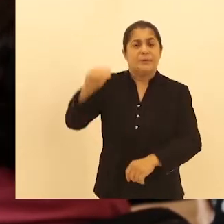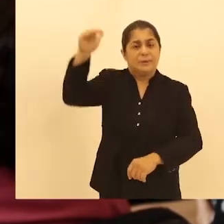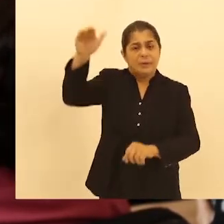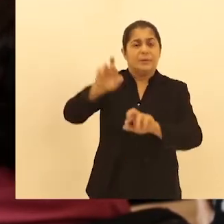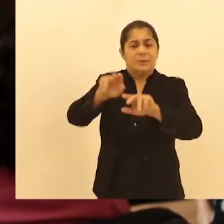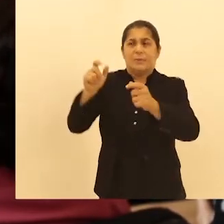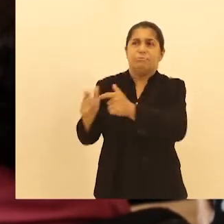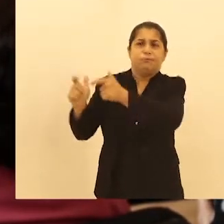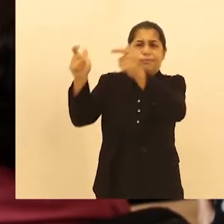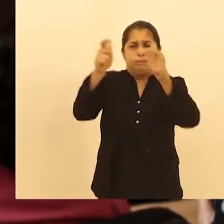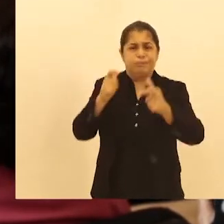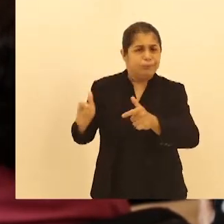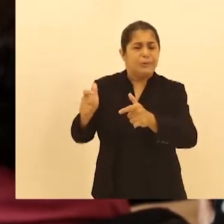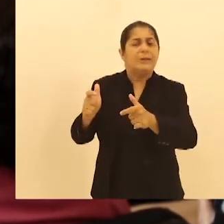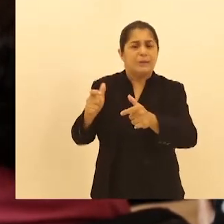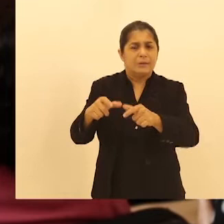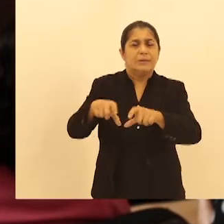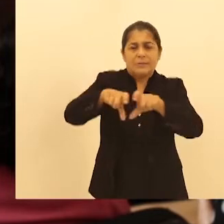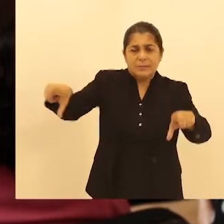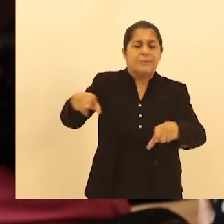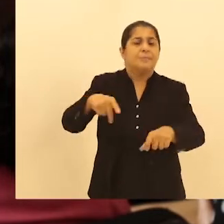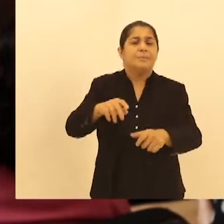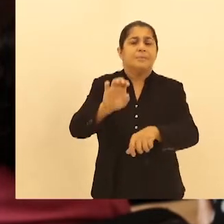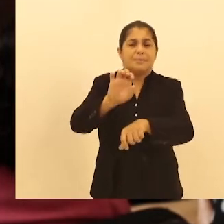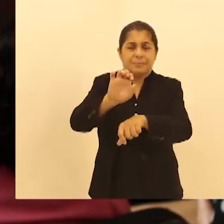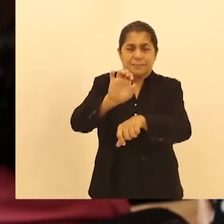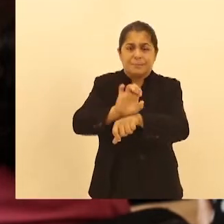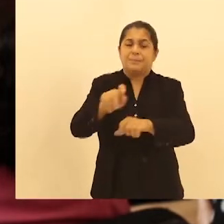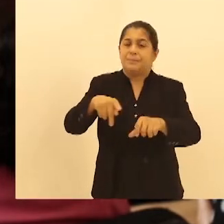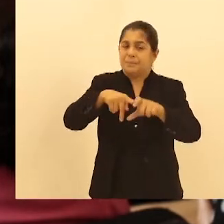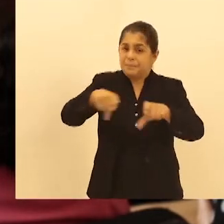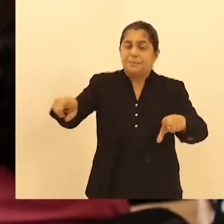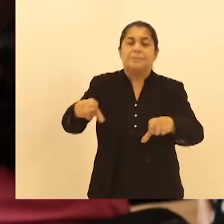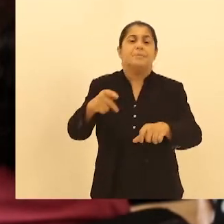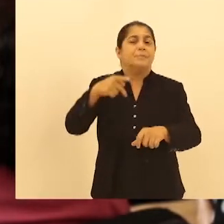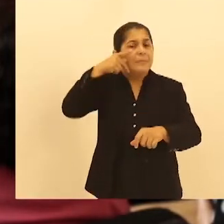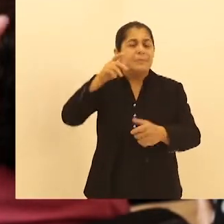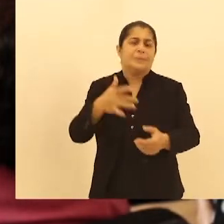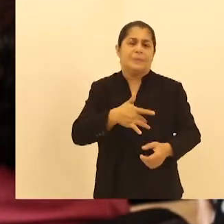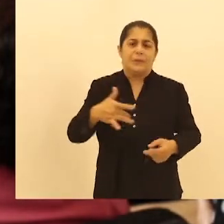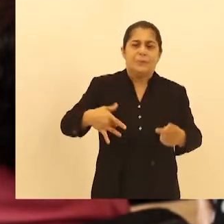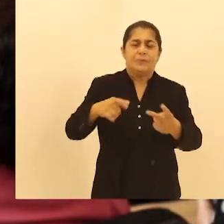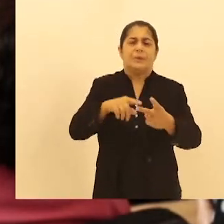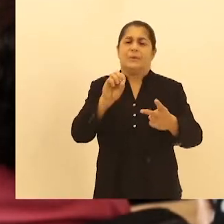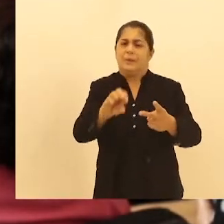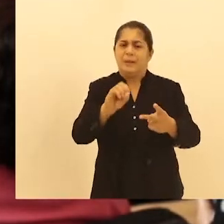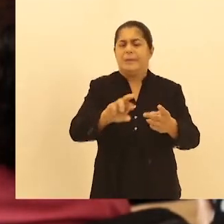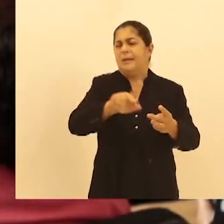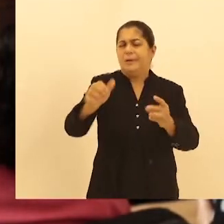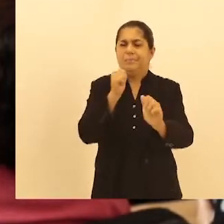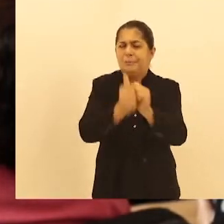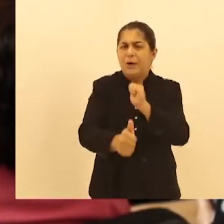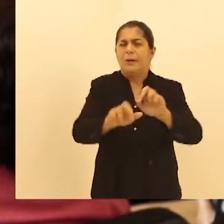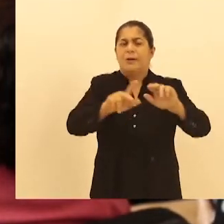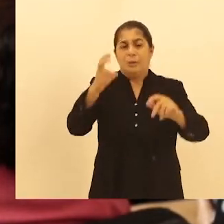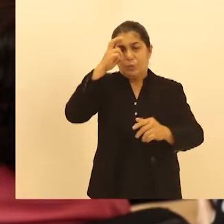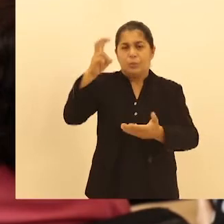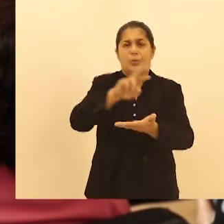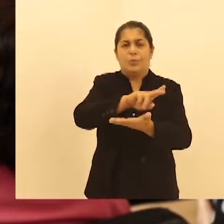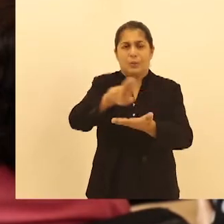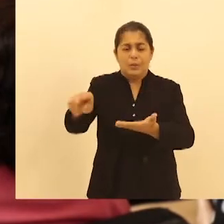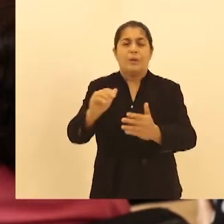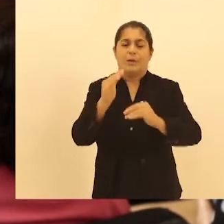e adolescentes distribuídos em todo o estado atividades ligadas à saúde educação esporte cultura